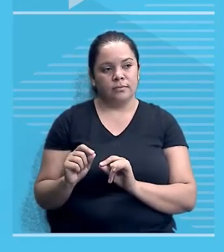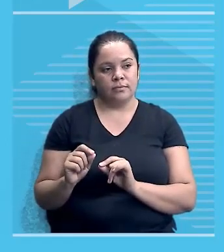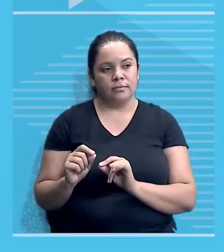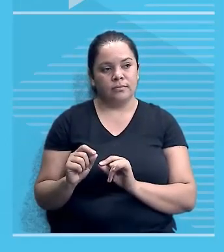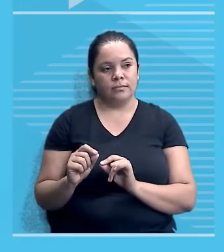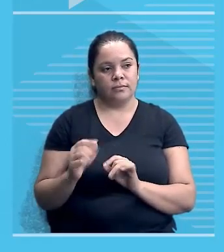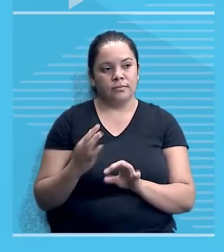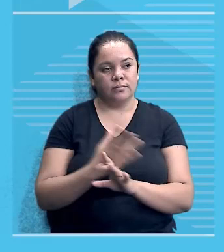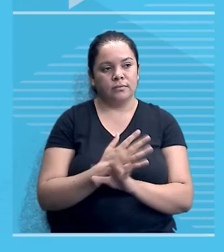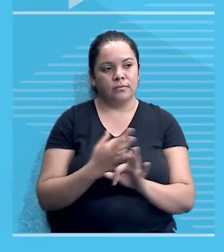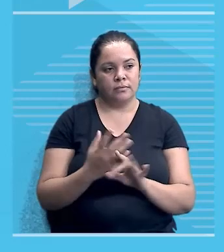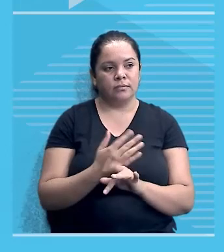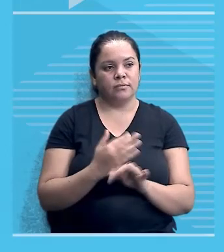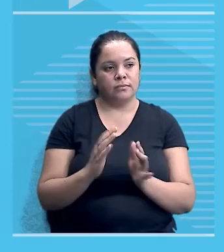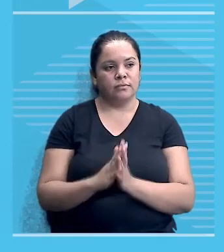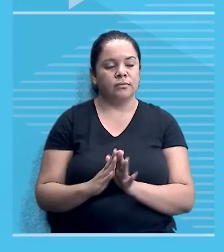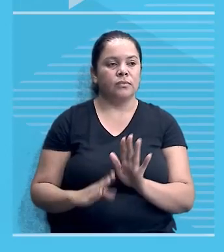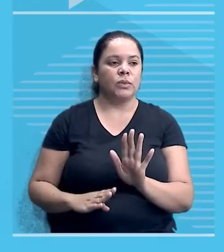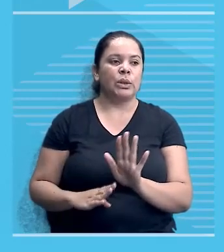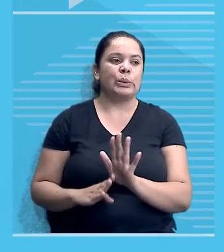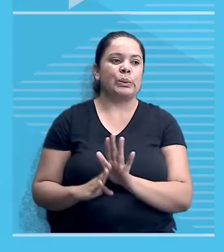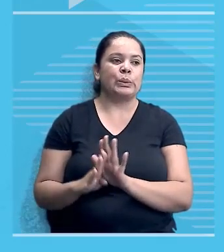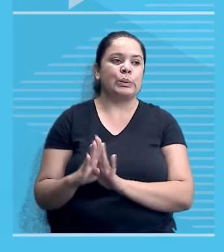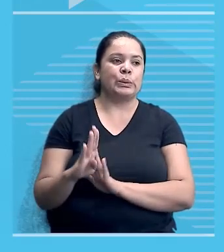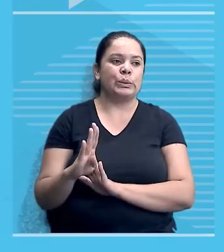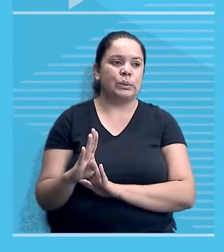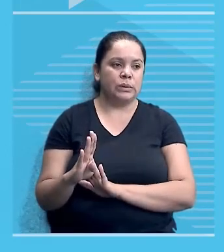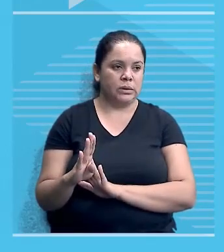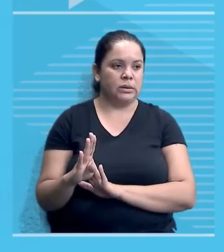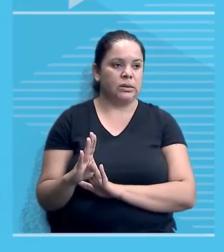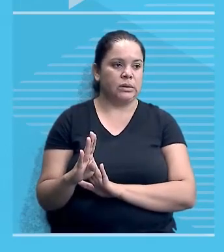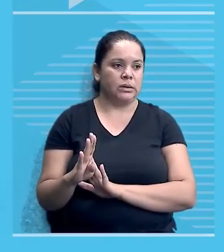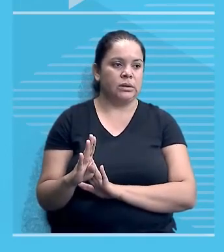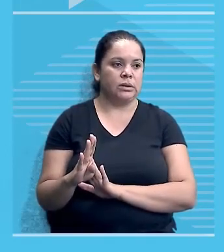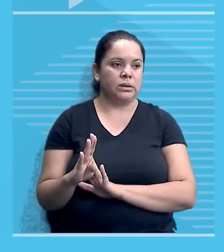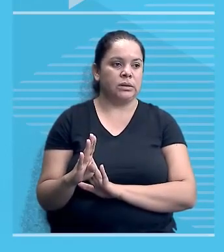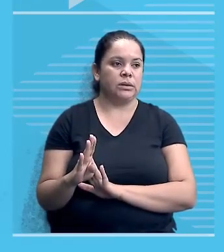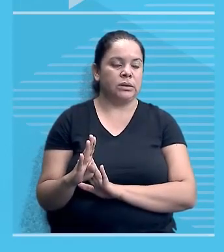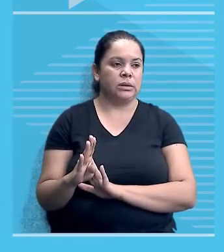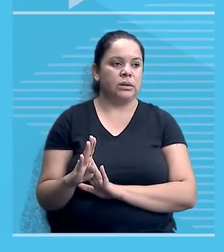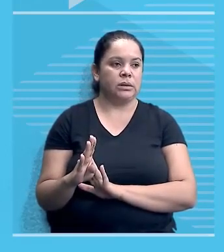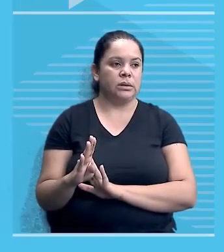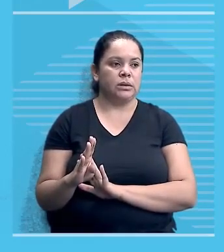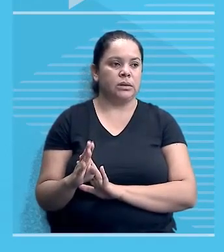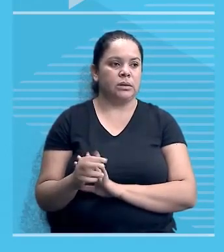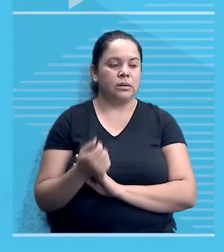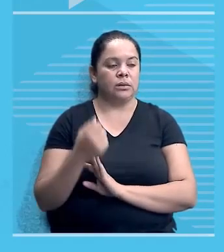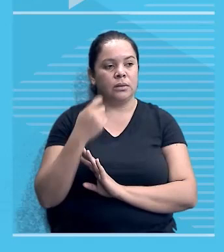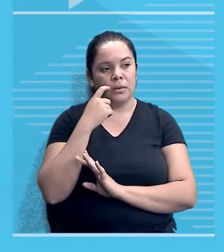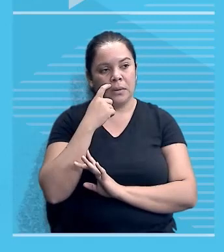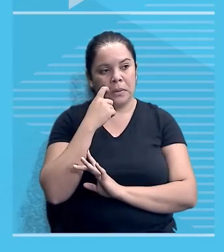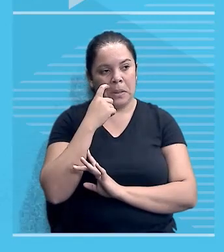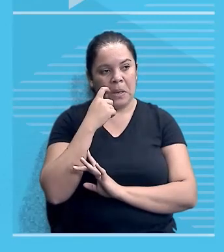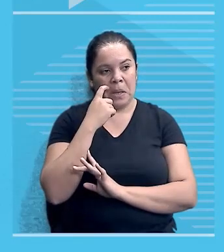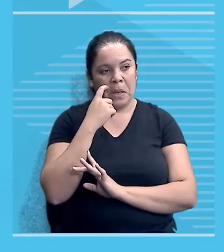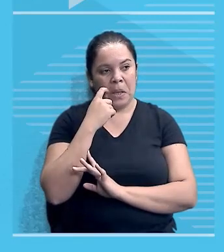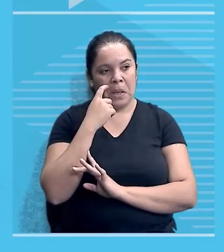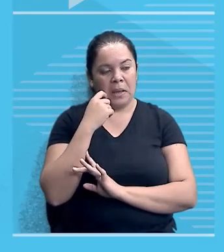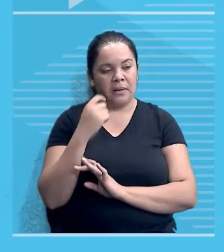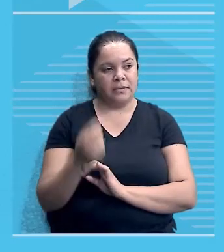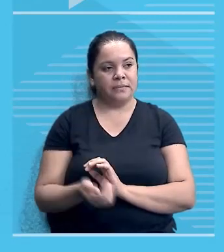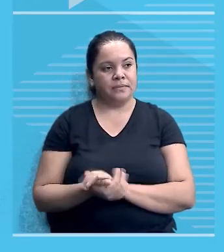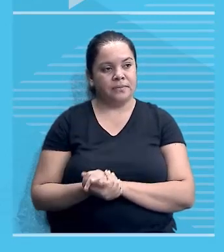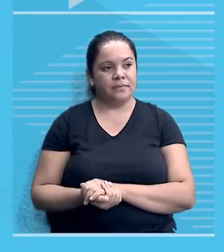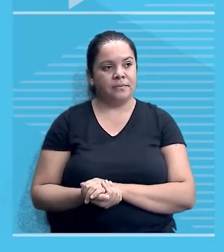crescente né até chegar a esse ponto aqui de 84% Urbana 16% Rural né